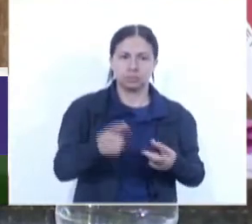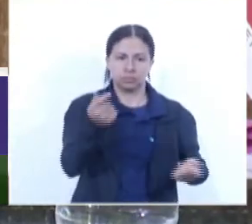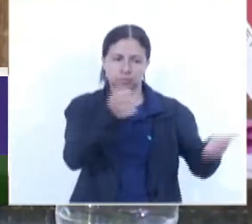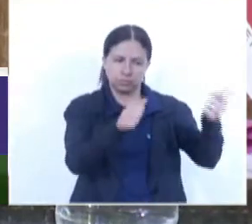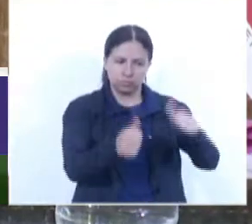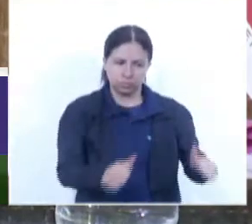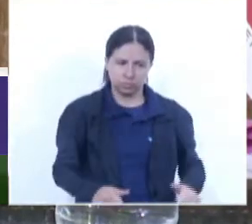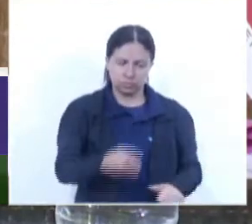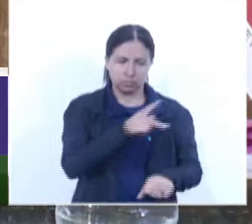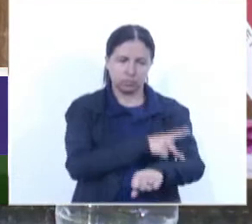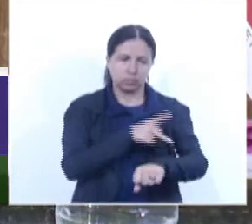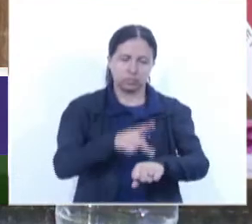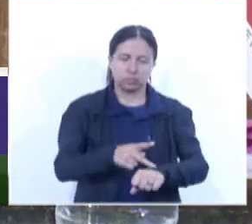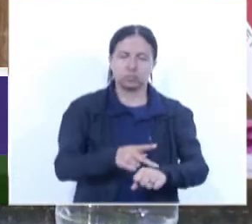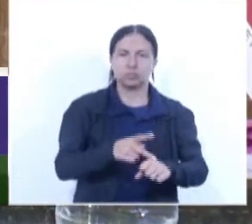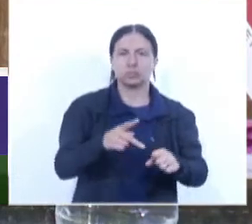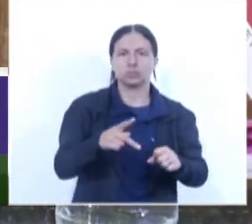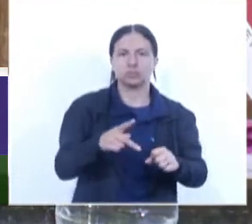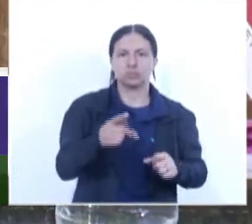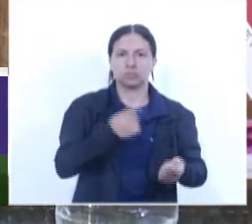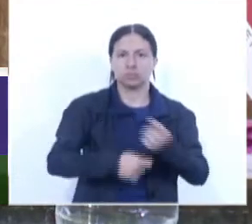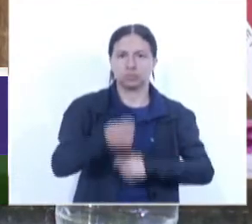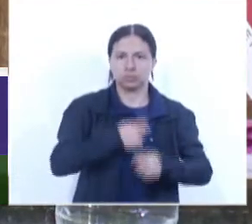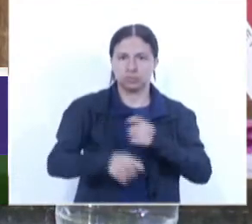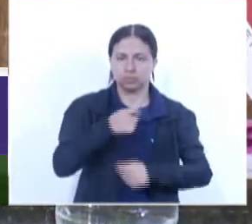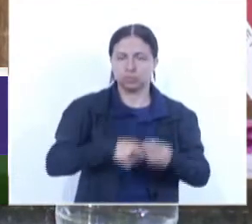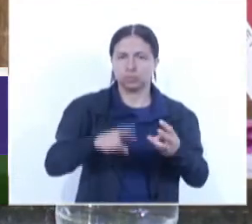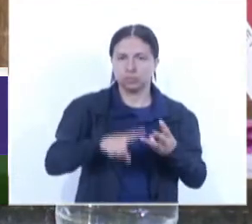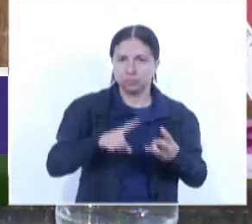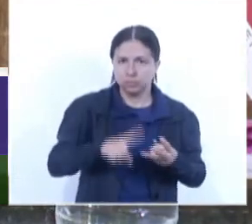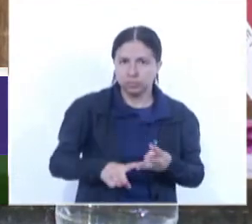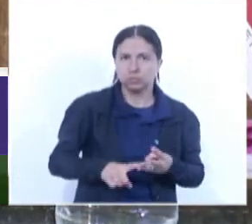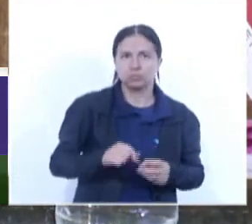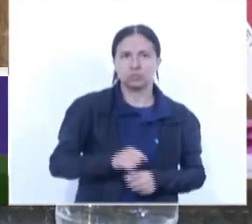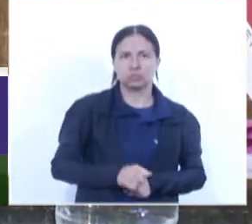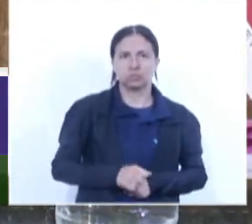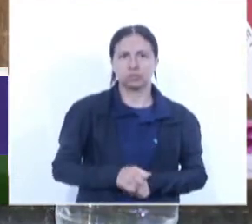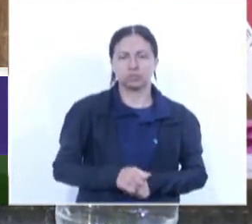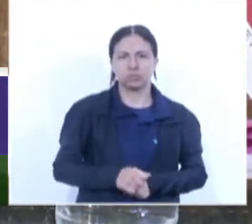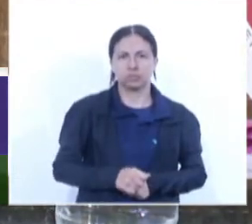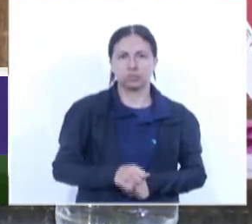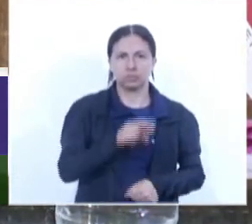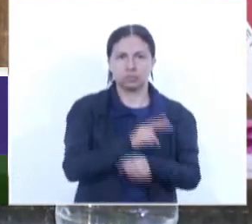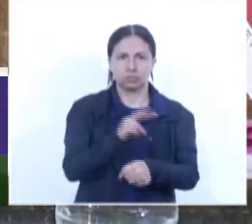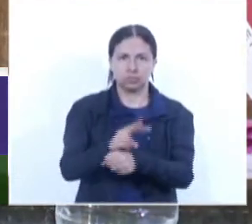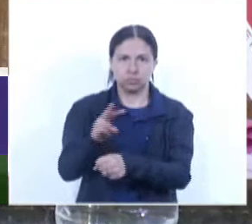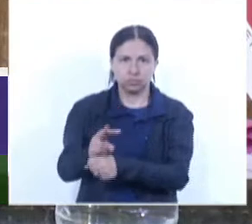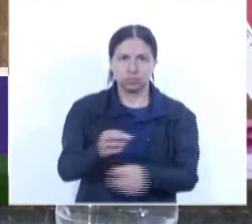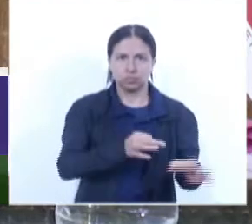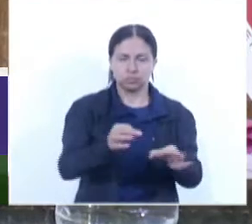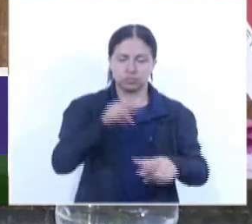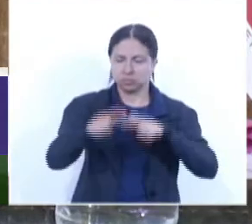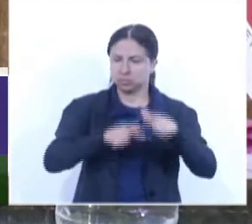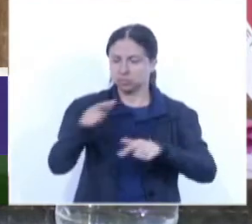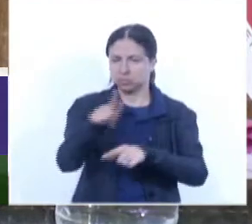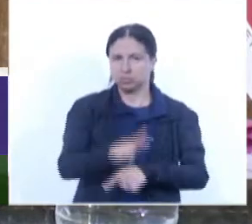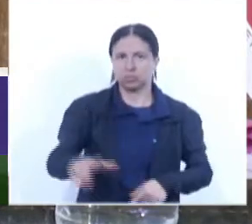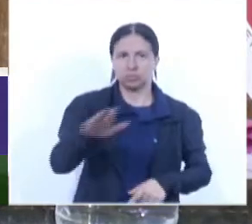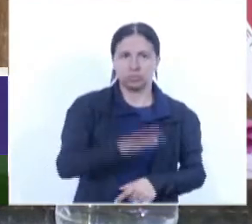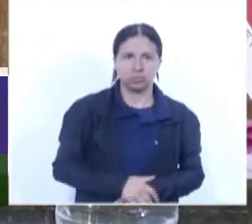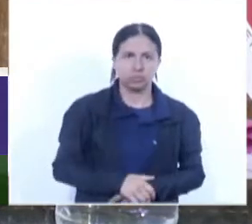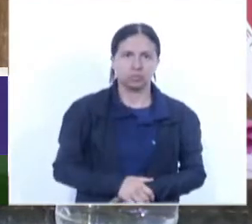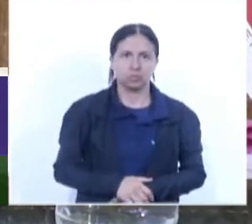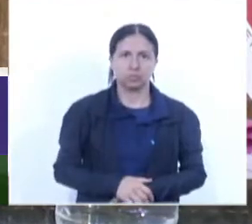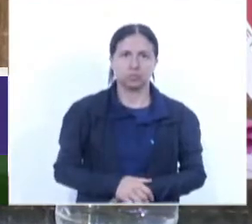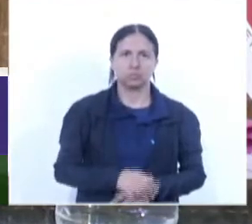oficiais administrativos de nove agências de serviços gerais e 16 professores de educação infantil de 1º ao